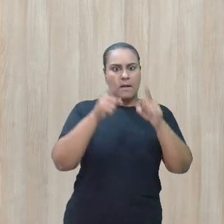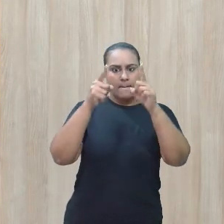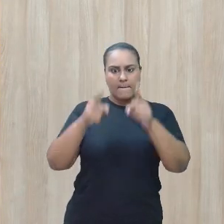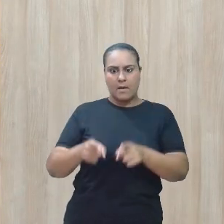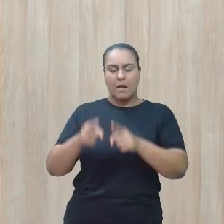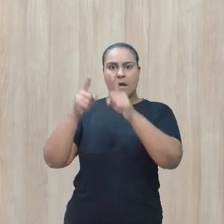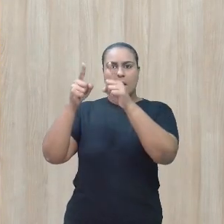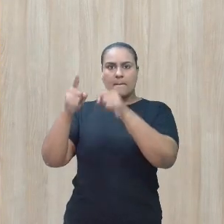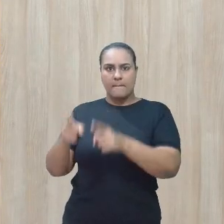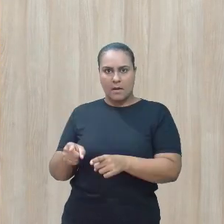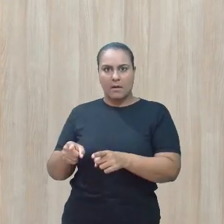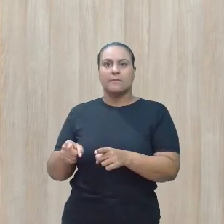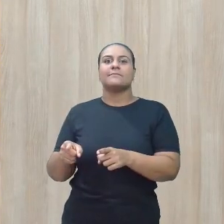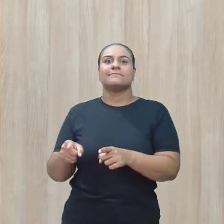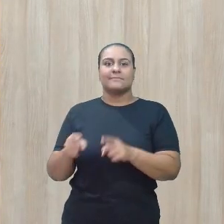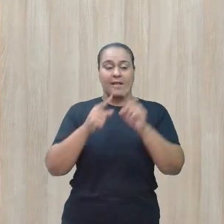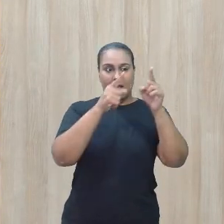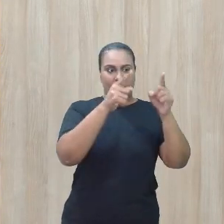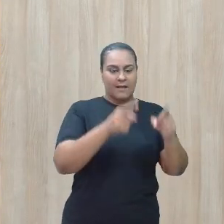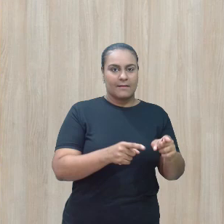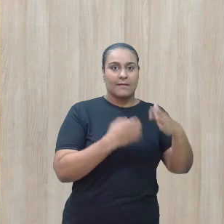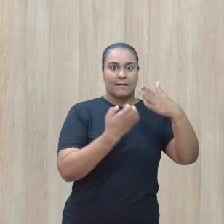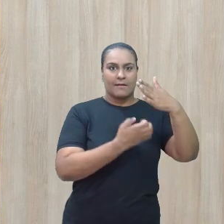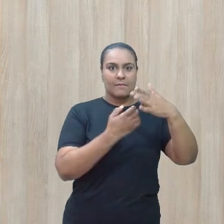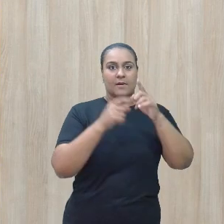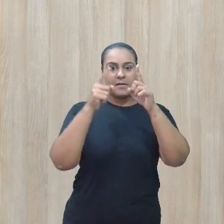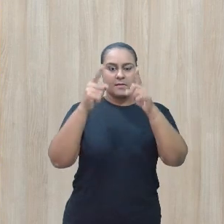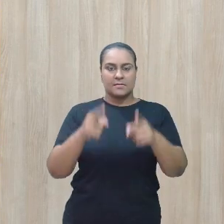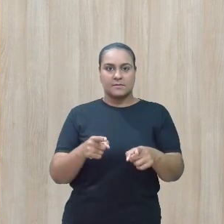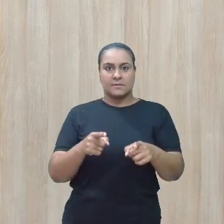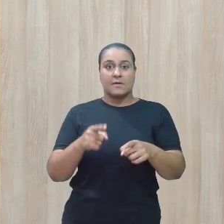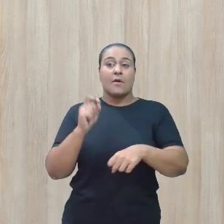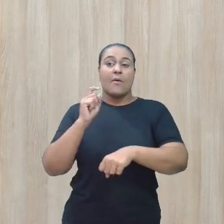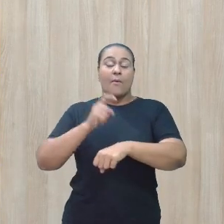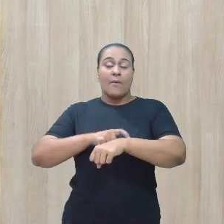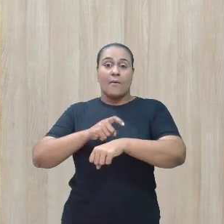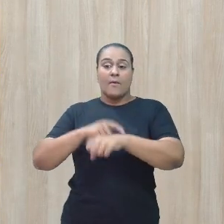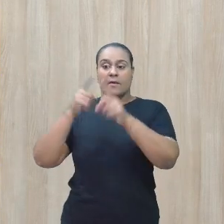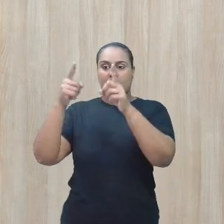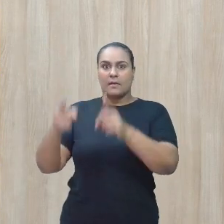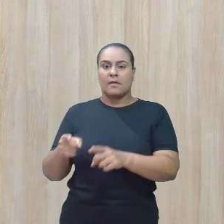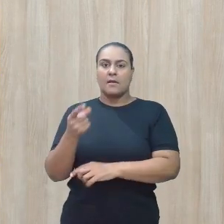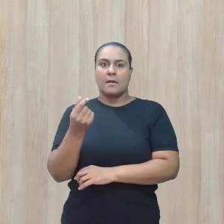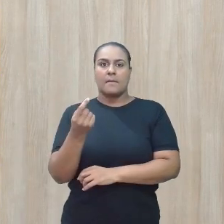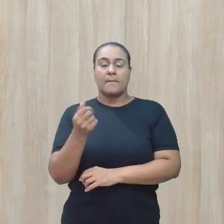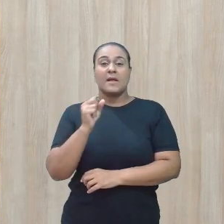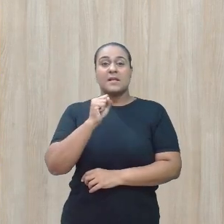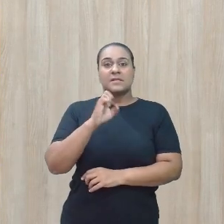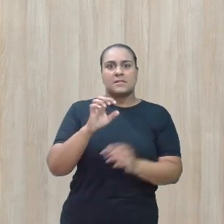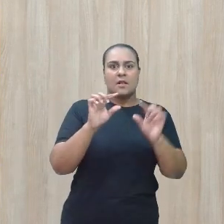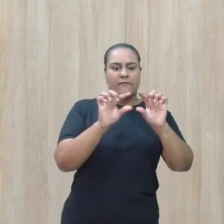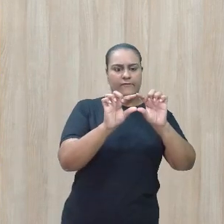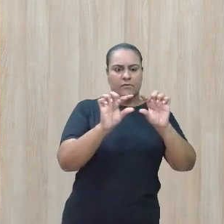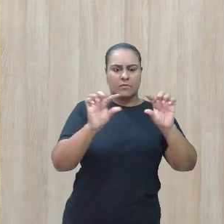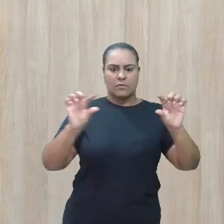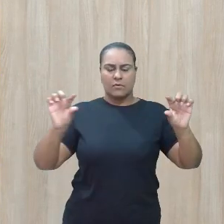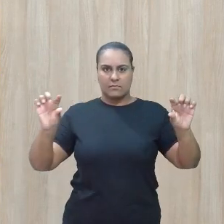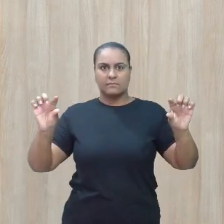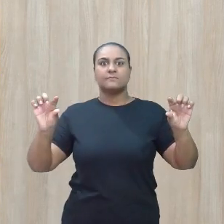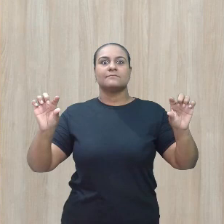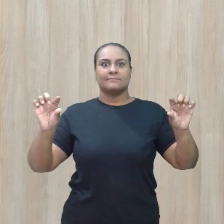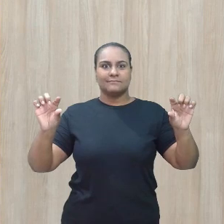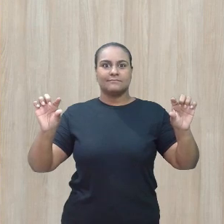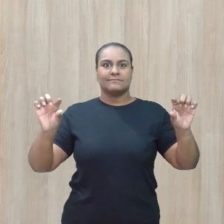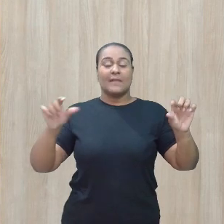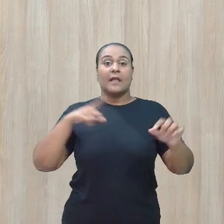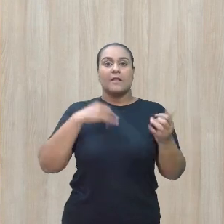dessa, são referentes à companhia aérea, a hora do voo e o preço. Pegando uma linha, eu tenho informação completa sobre aquela